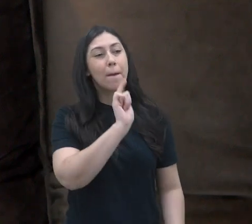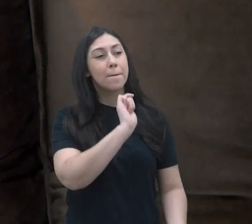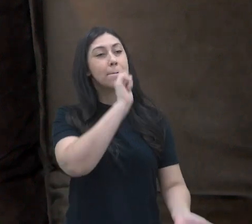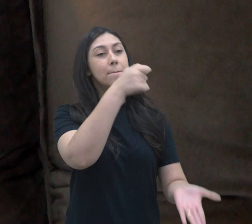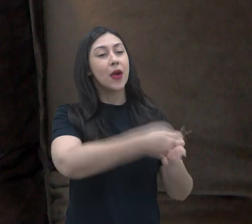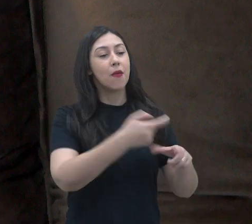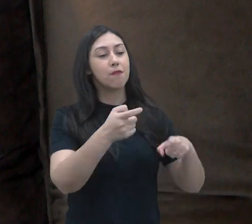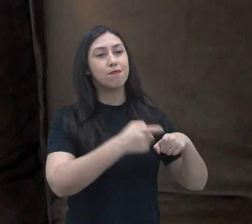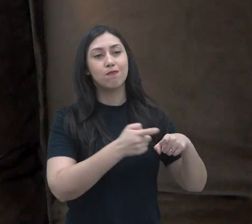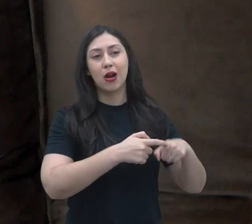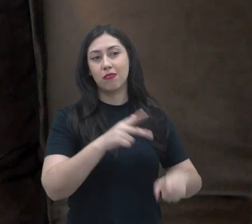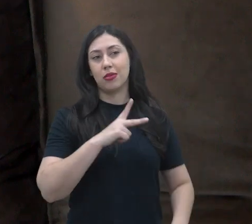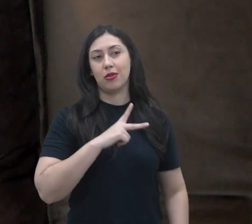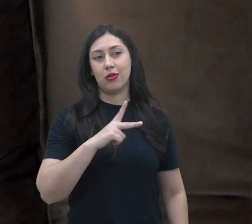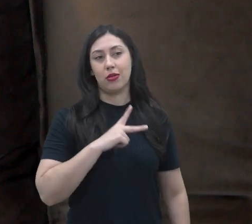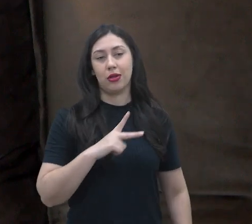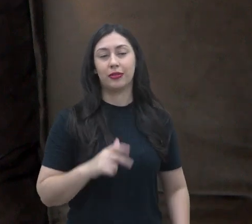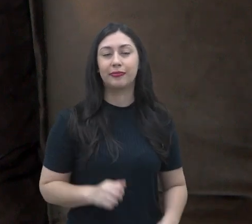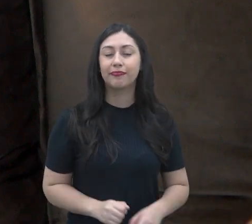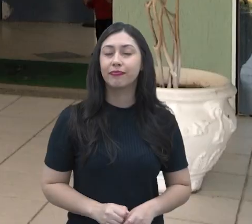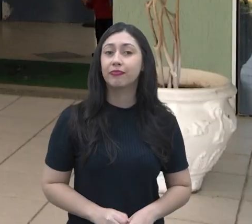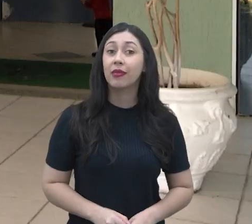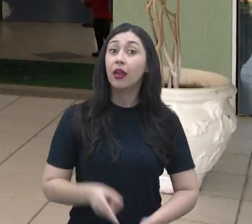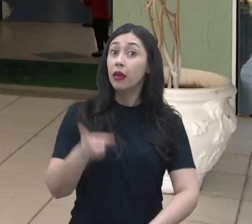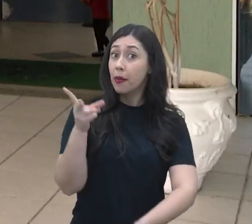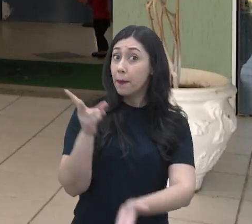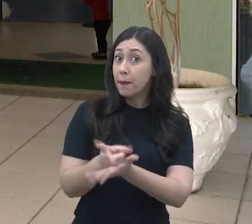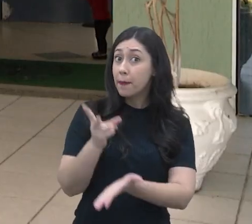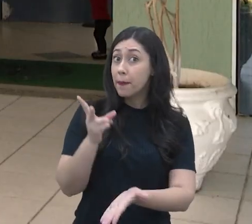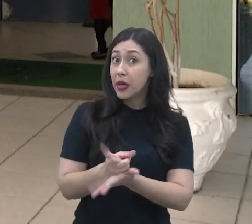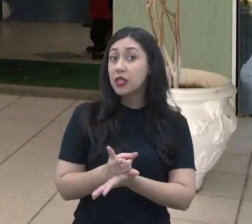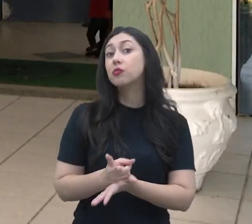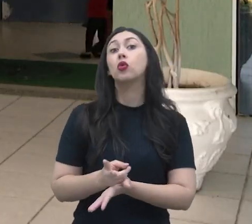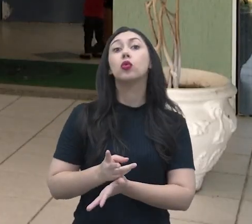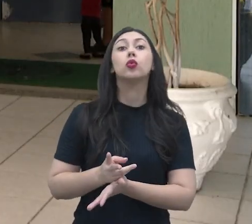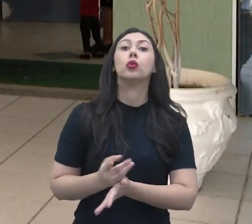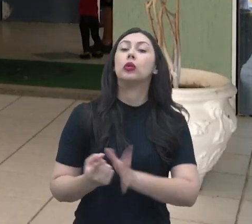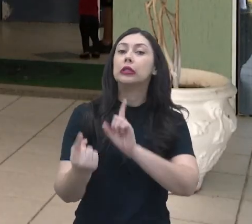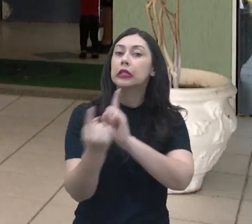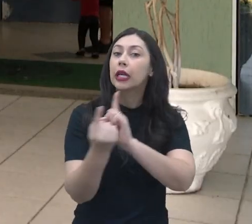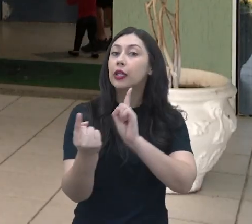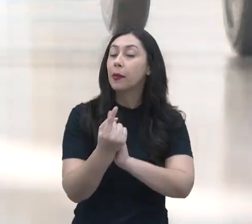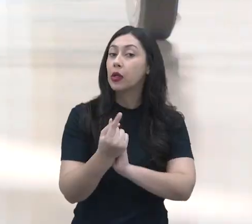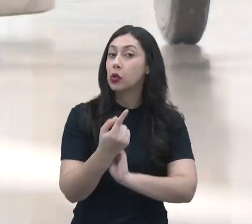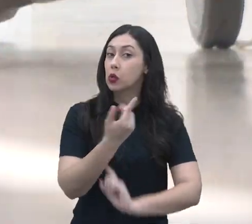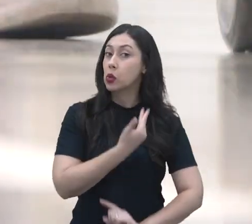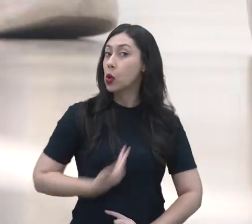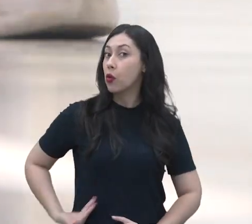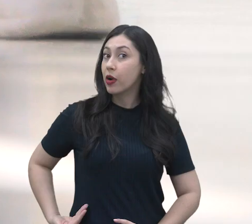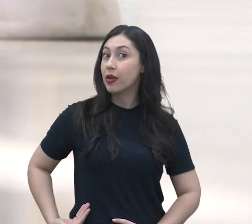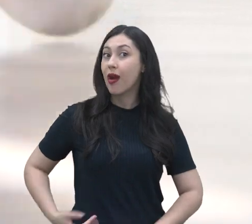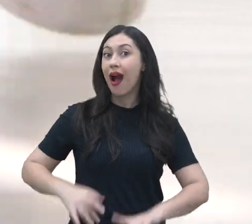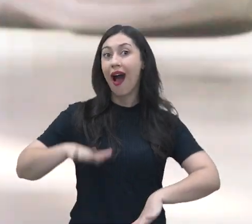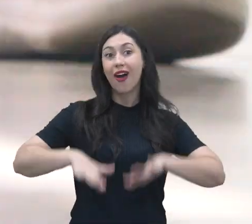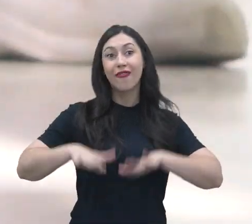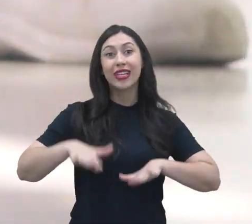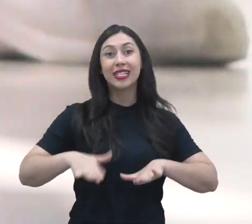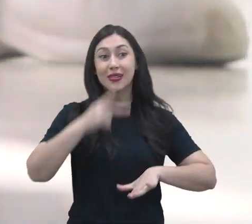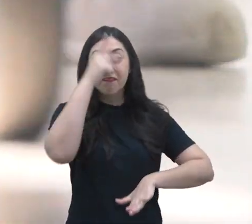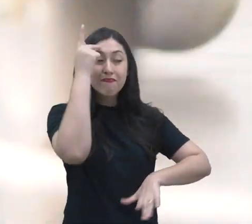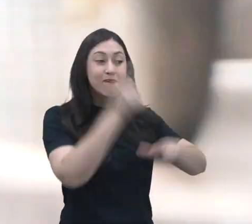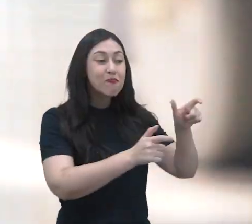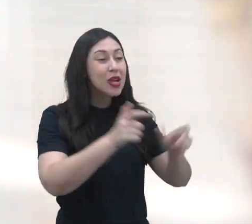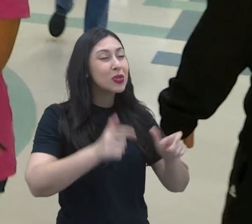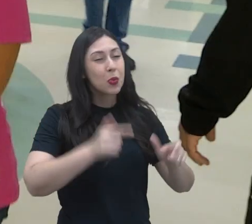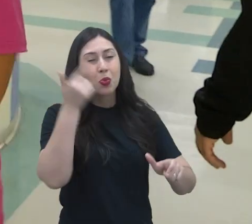poder pagar um médico particular. Mas mesmo sendo um serviço público universal, nem sempre o SUS chega para todos